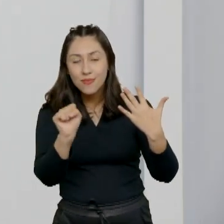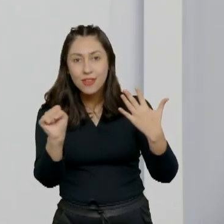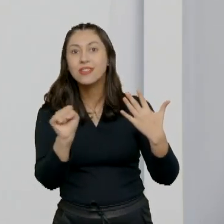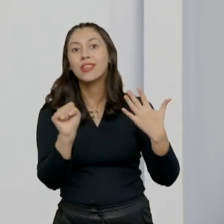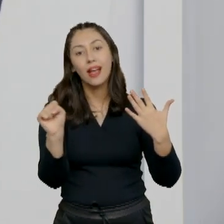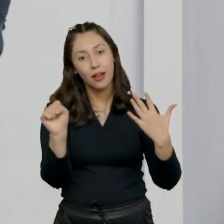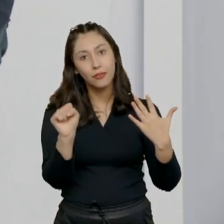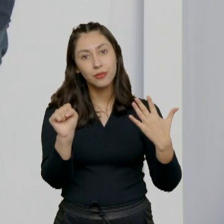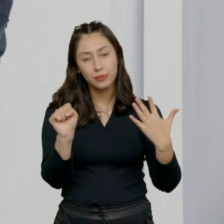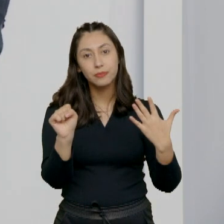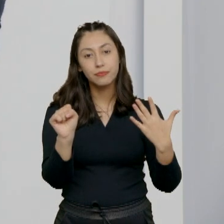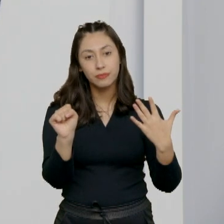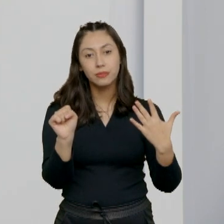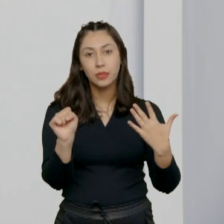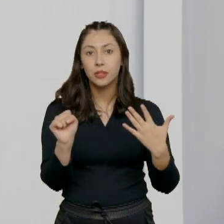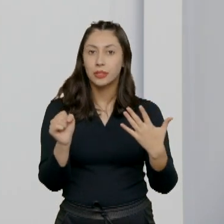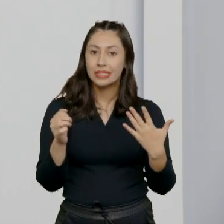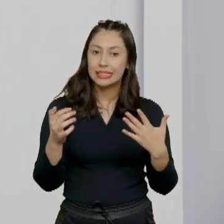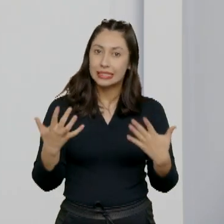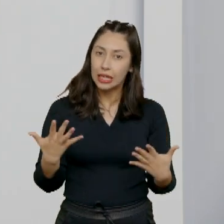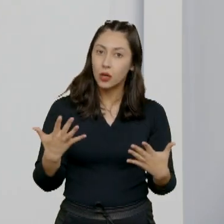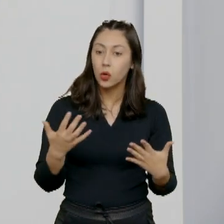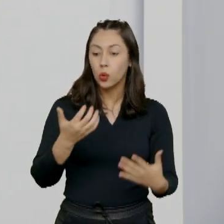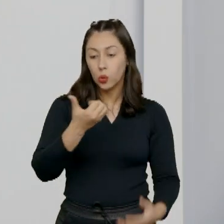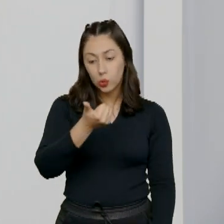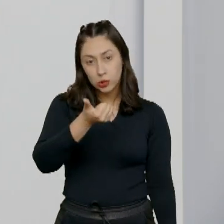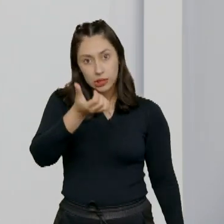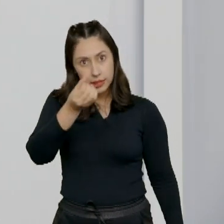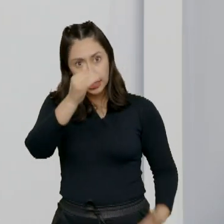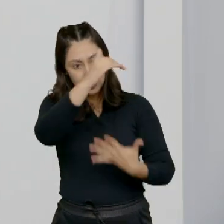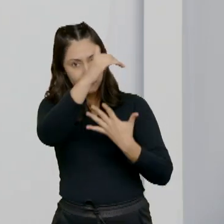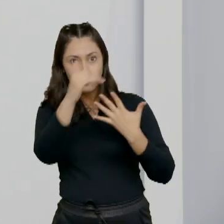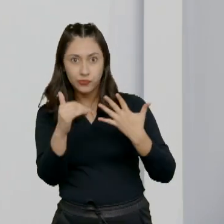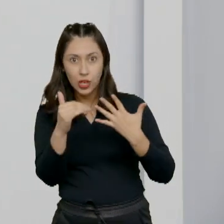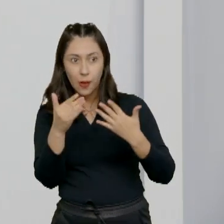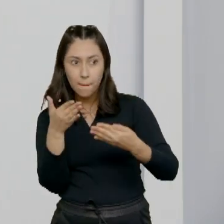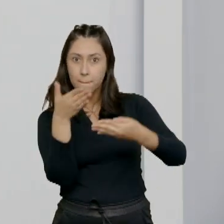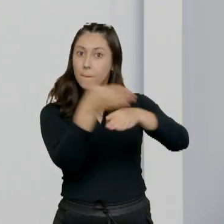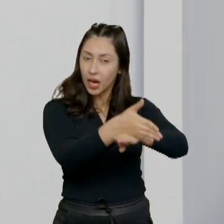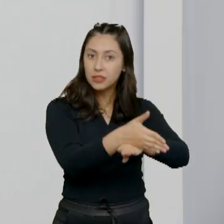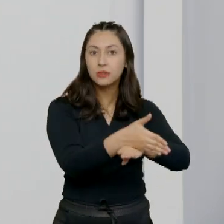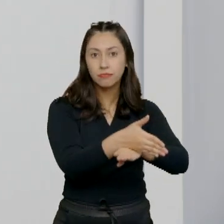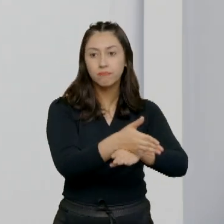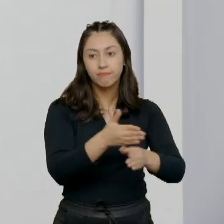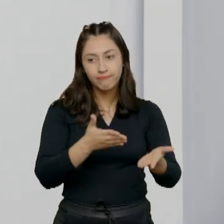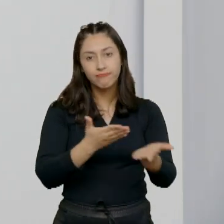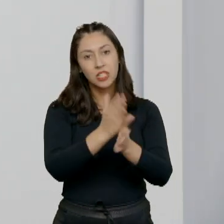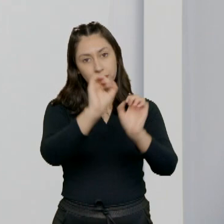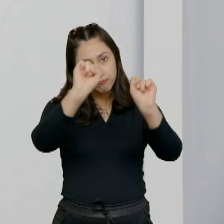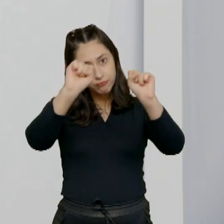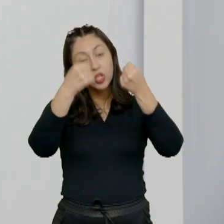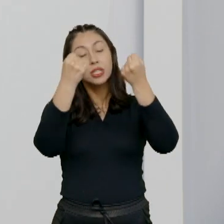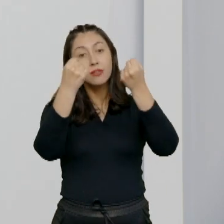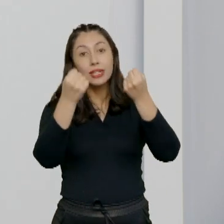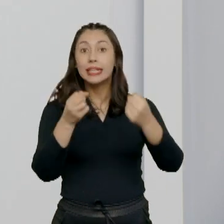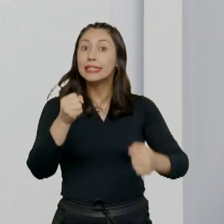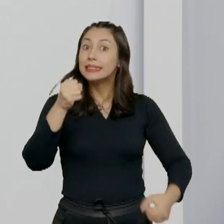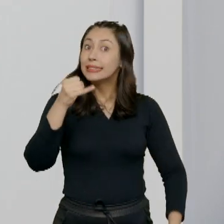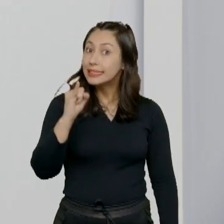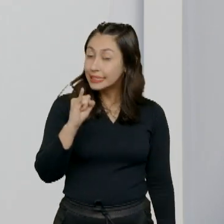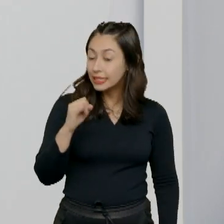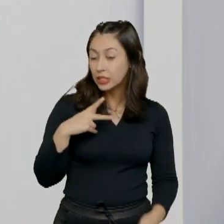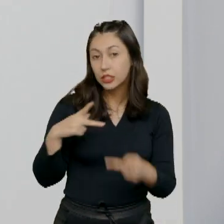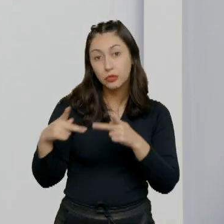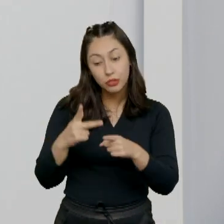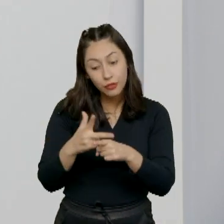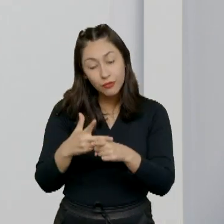que os 16 primeiros são aqueles que avançam para a fase de mata-mata, fase de oitavas de final. Se o São José vencer, o São José que tem